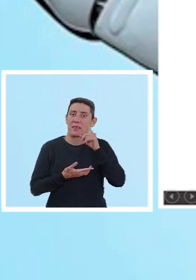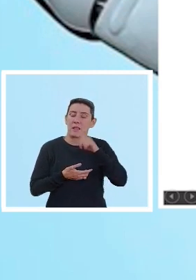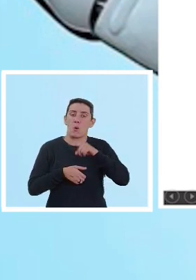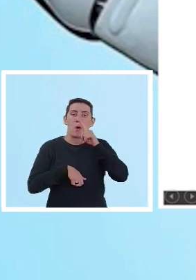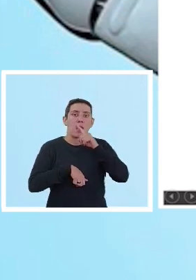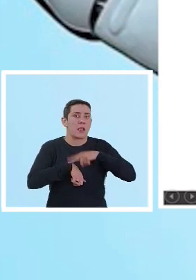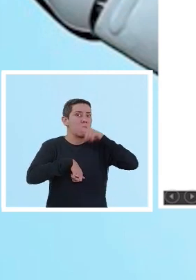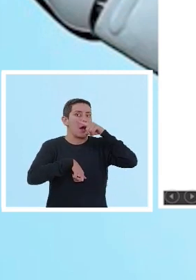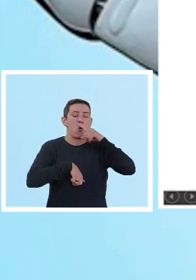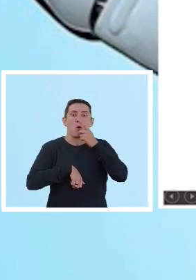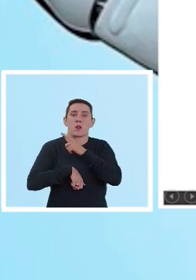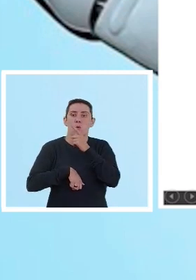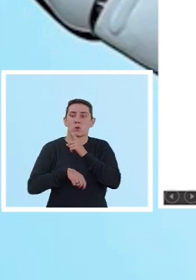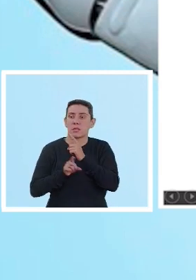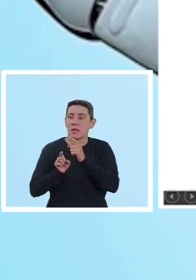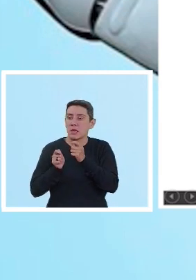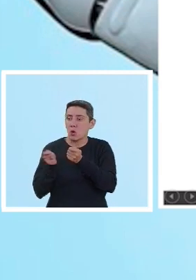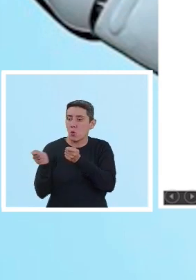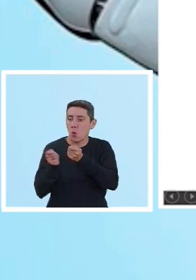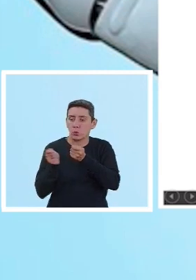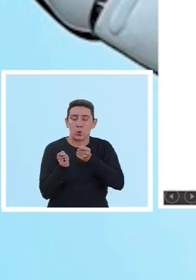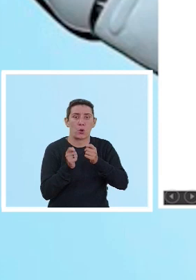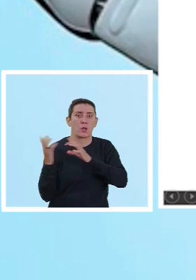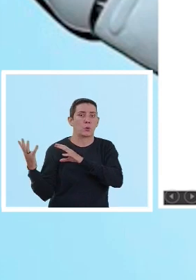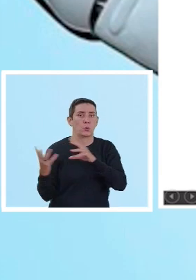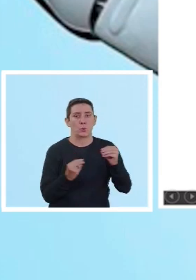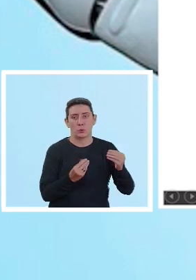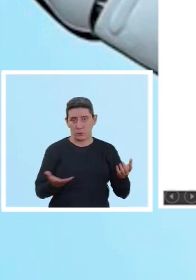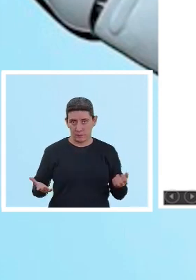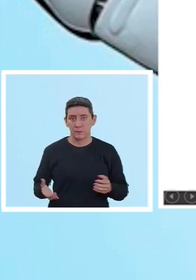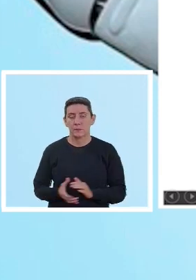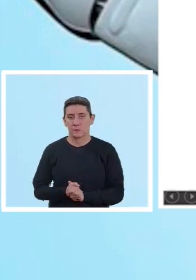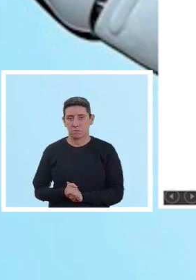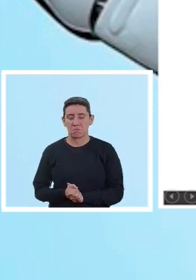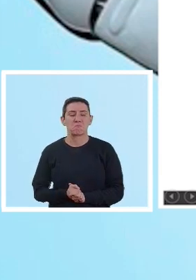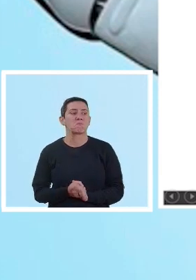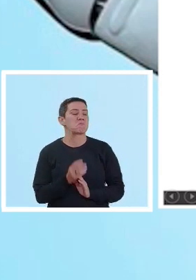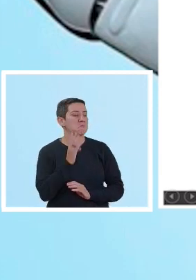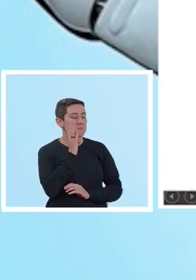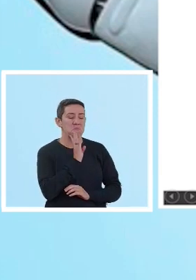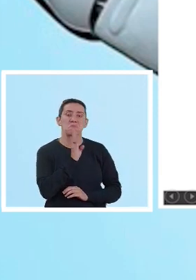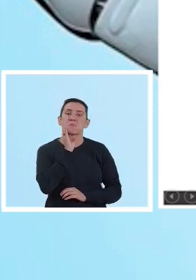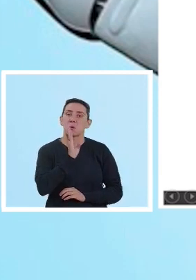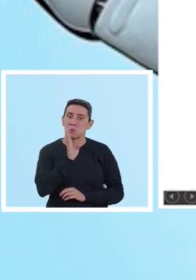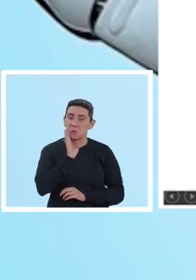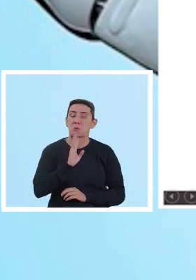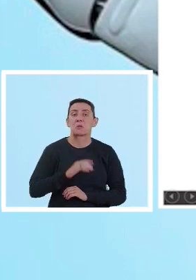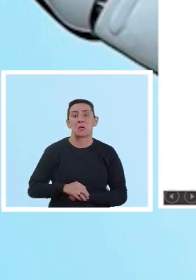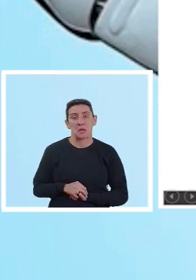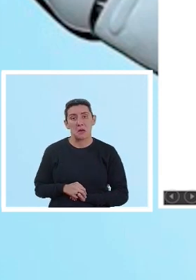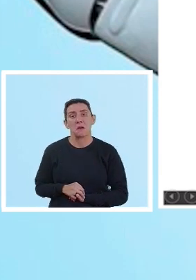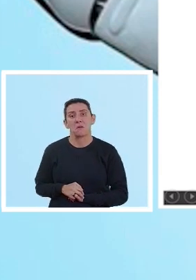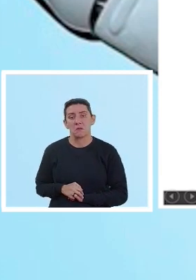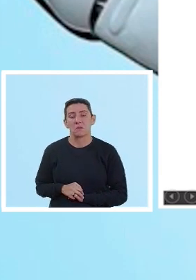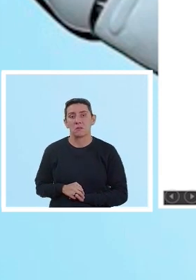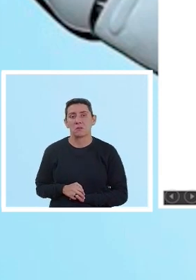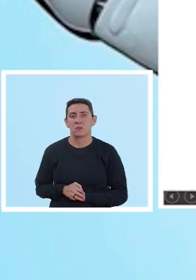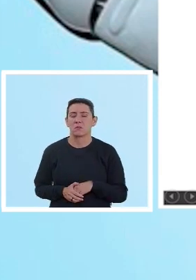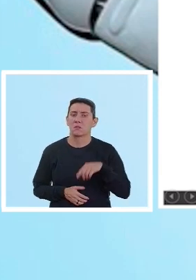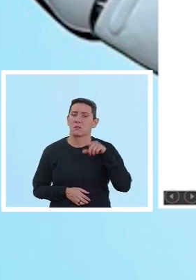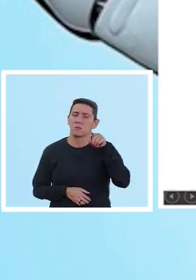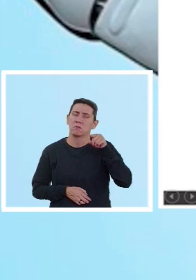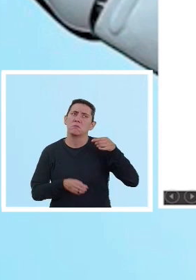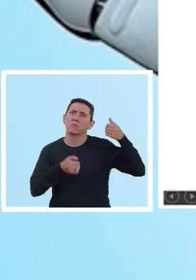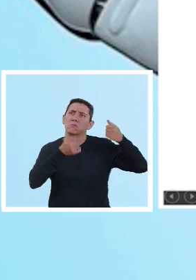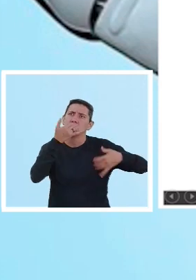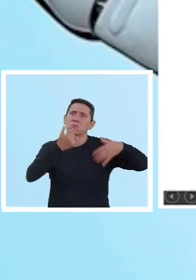e auxilia bastante no gerenciamento né tá muito bacana e você durante uma das suas